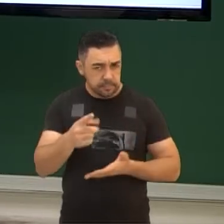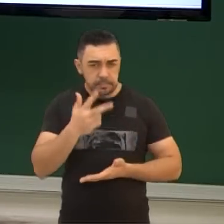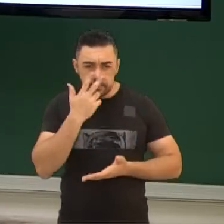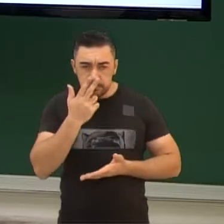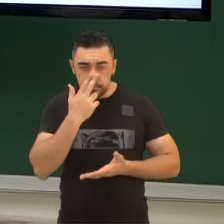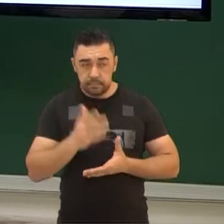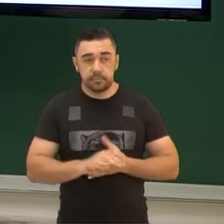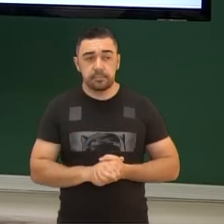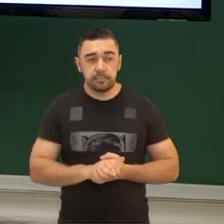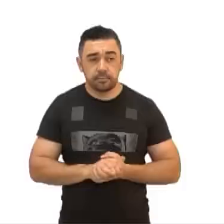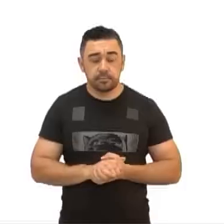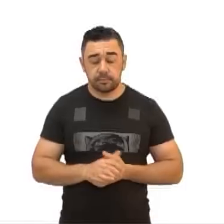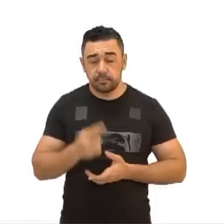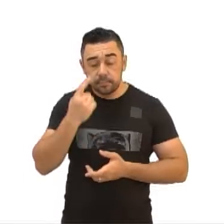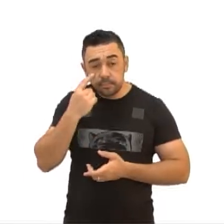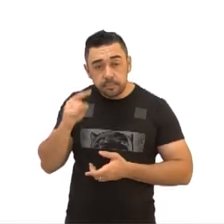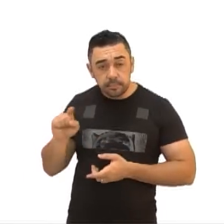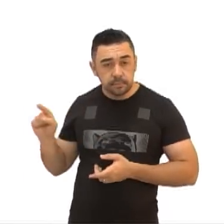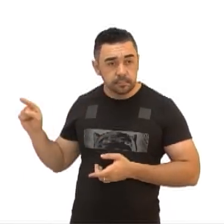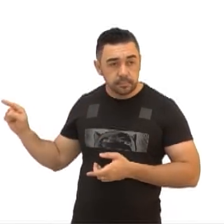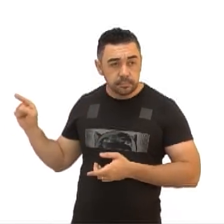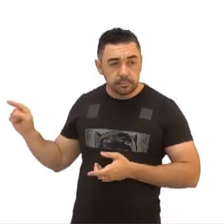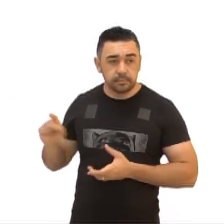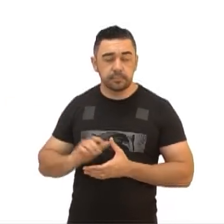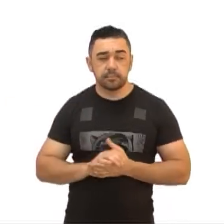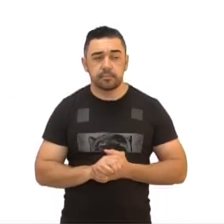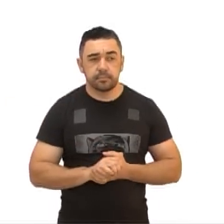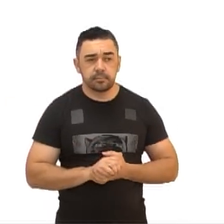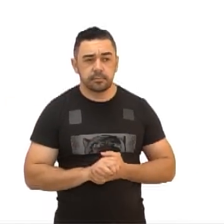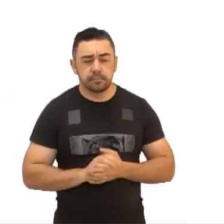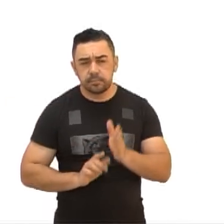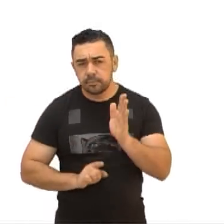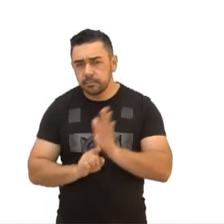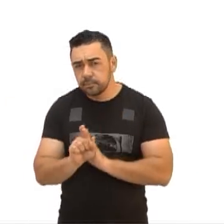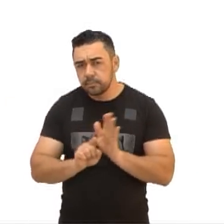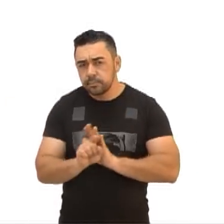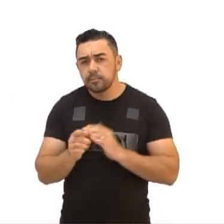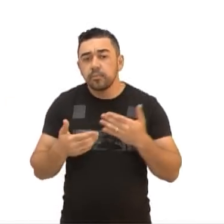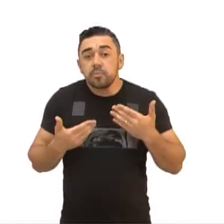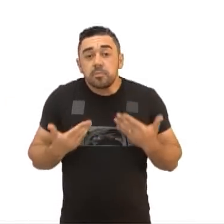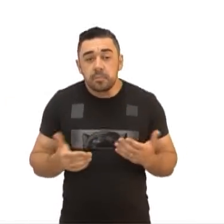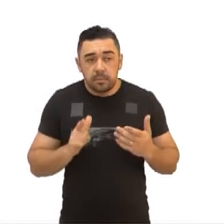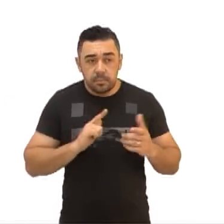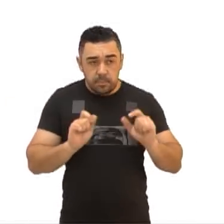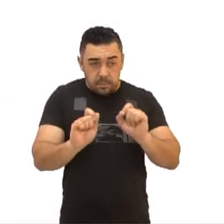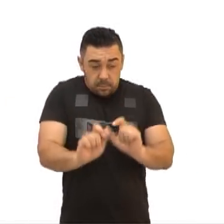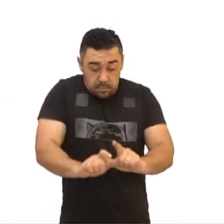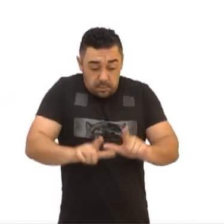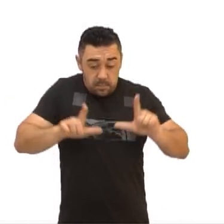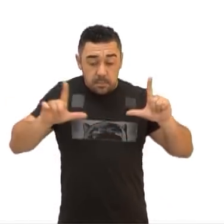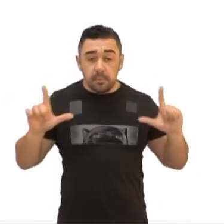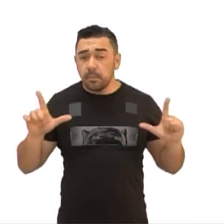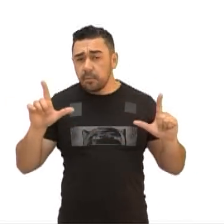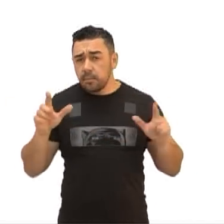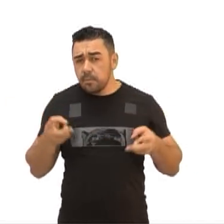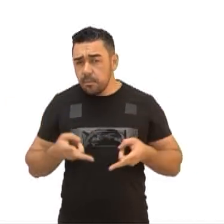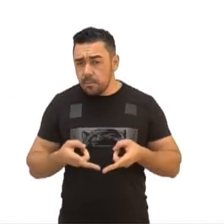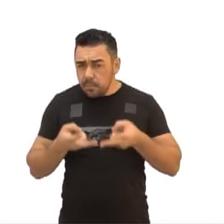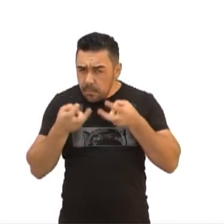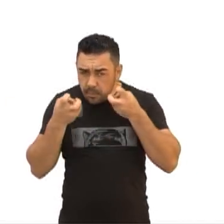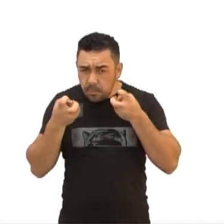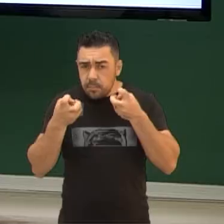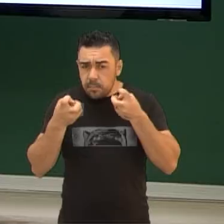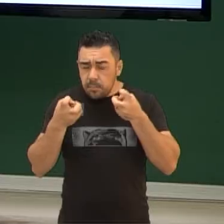acham? Olha só, observe e responda. Qual que será que é a ampliação dessa figura? Percebam aqui